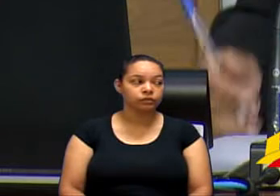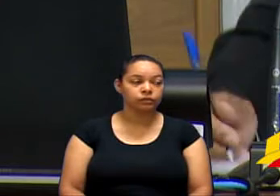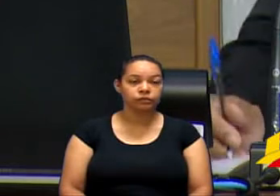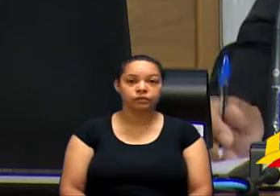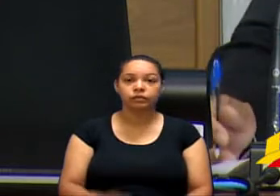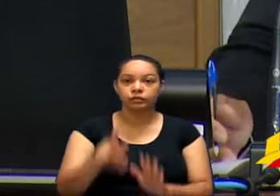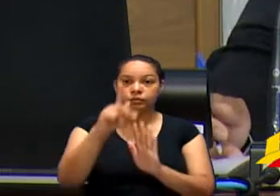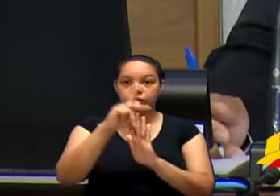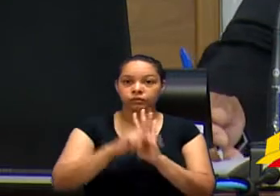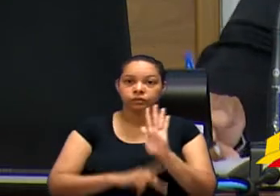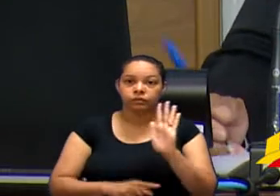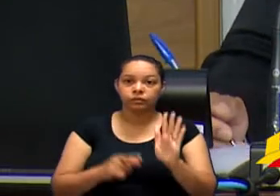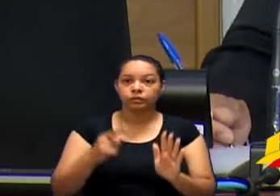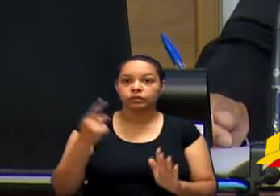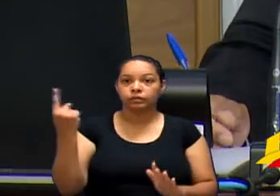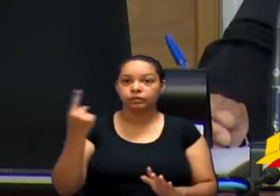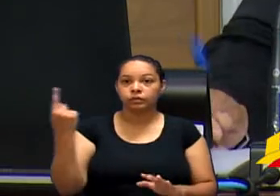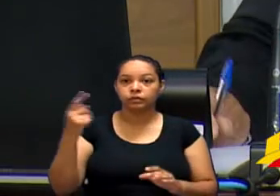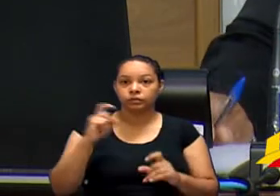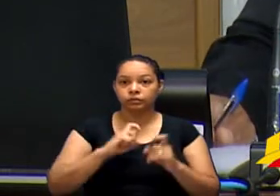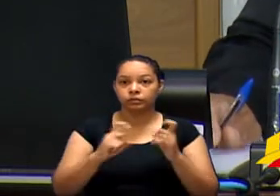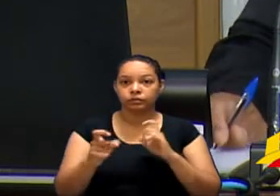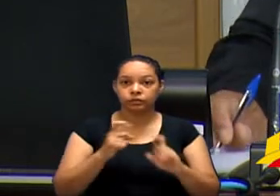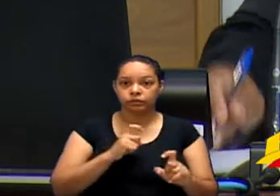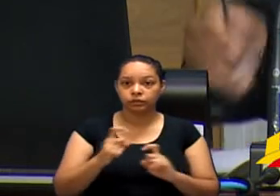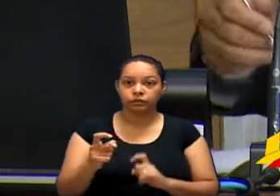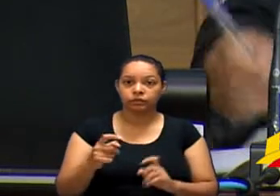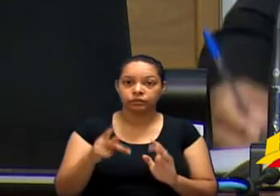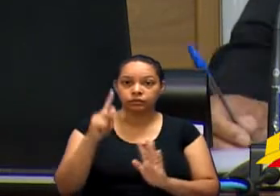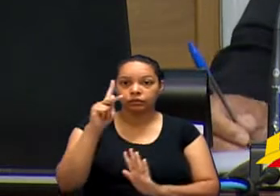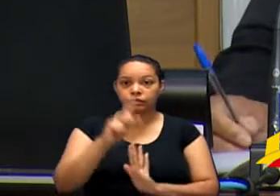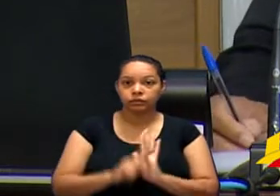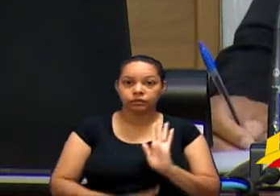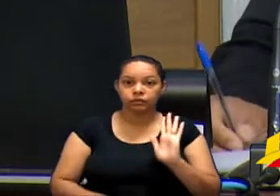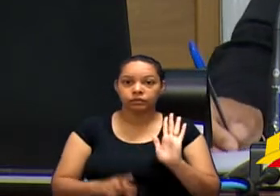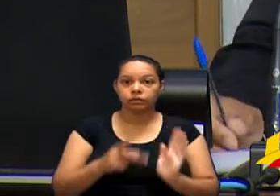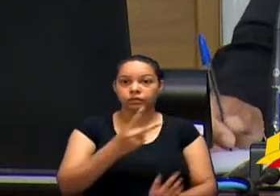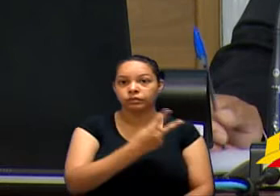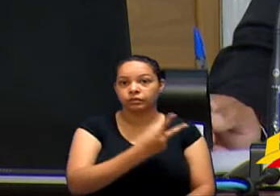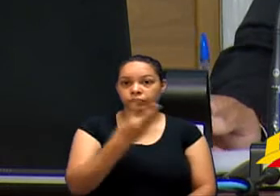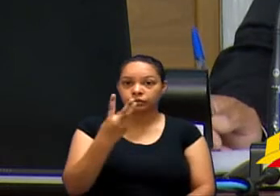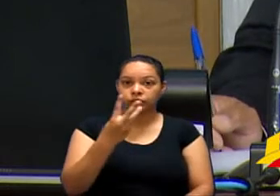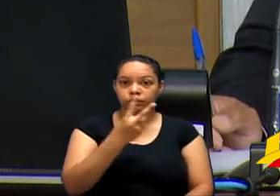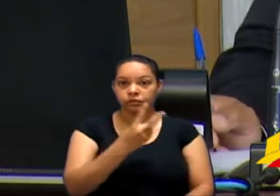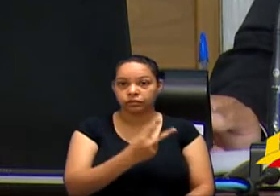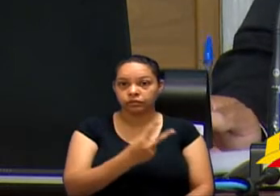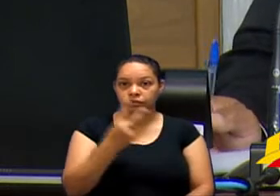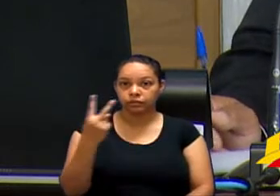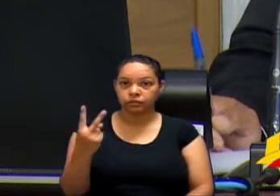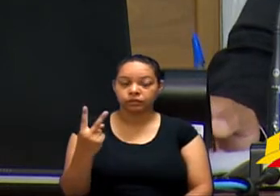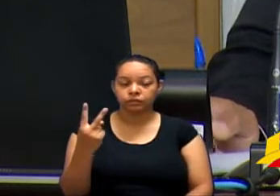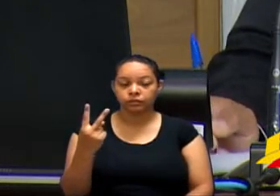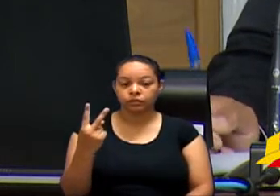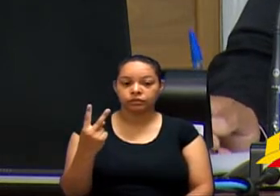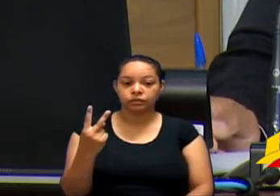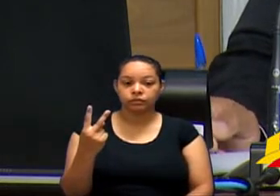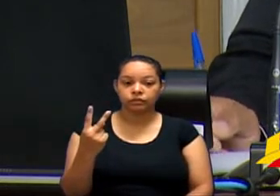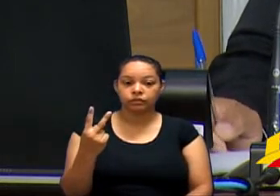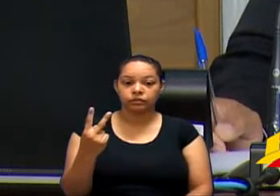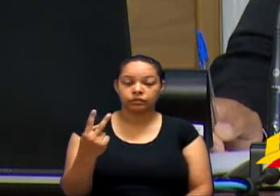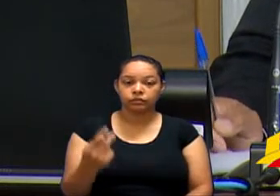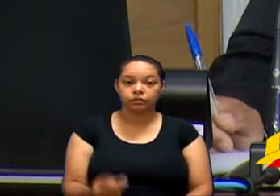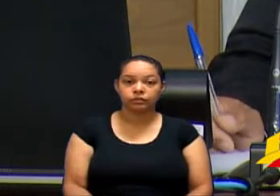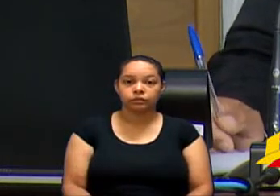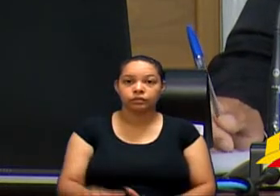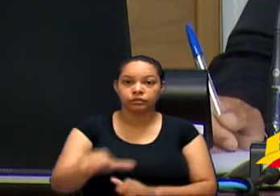projeto em primeira discussão é o projeto de resolução 2322 da mesa da cama também que altera